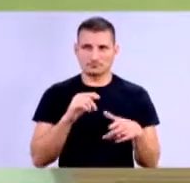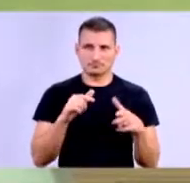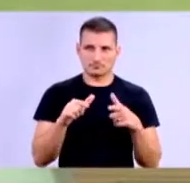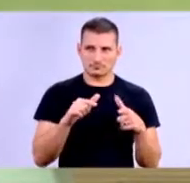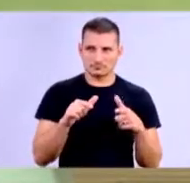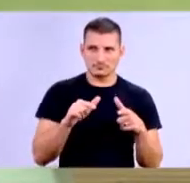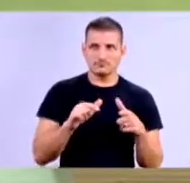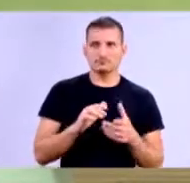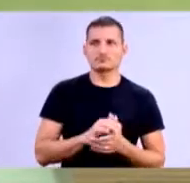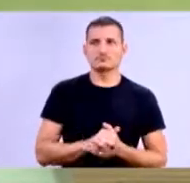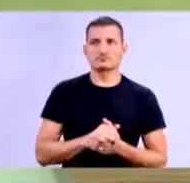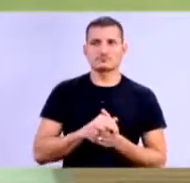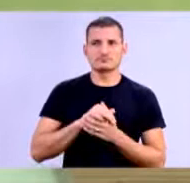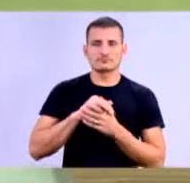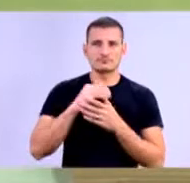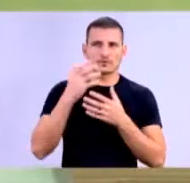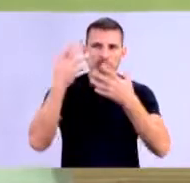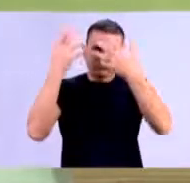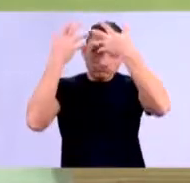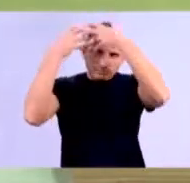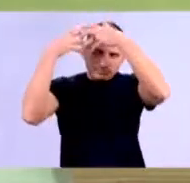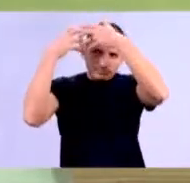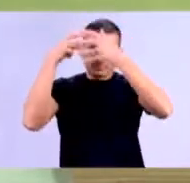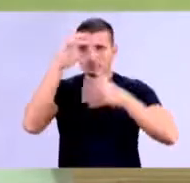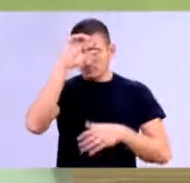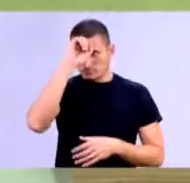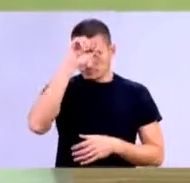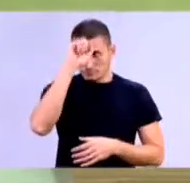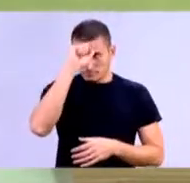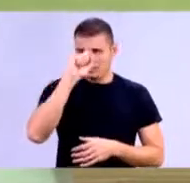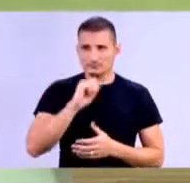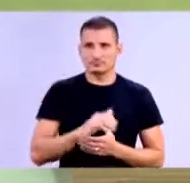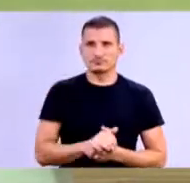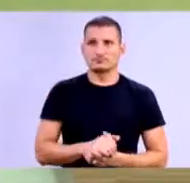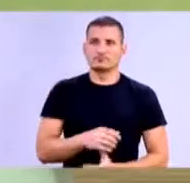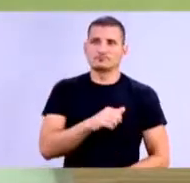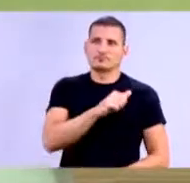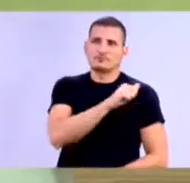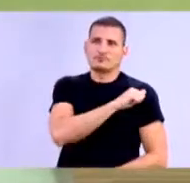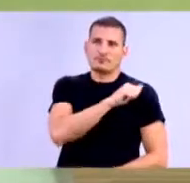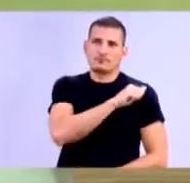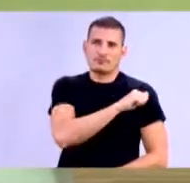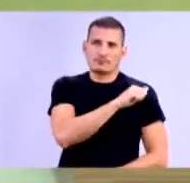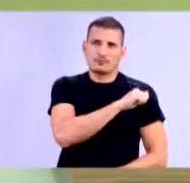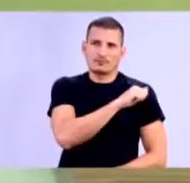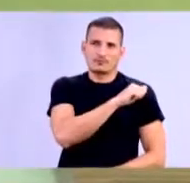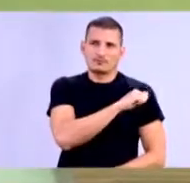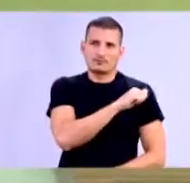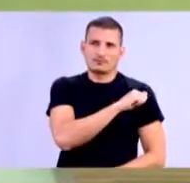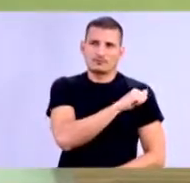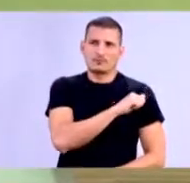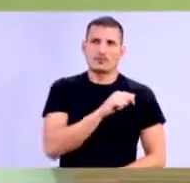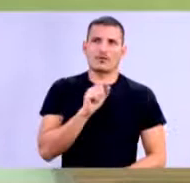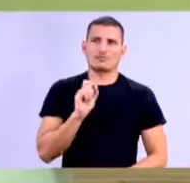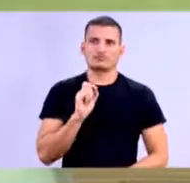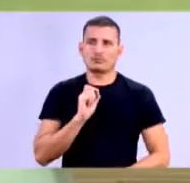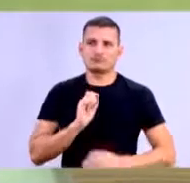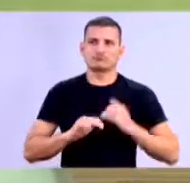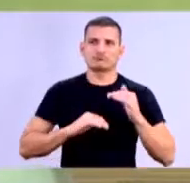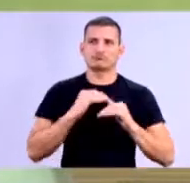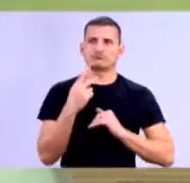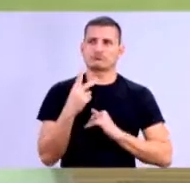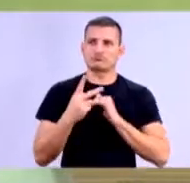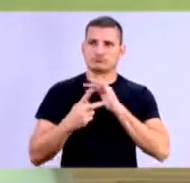concepção de aprendizagem em que o aluno se entende como construtor do seu próprio